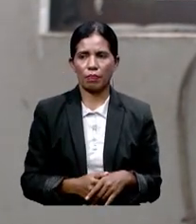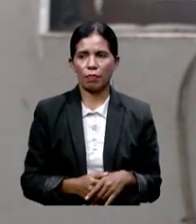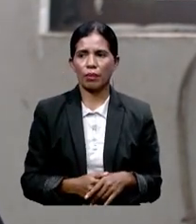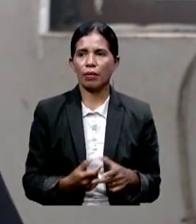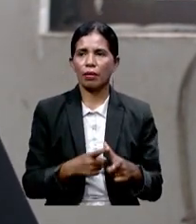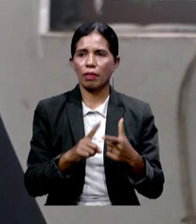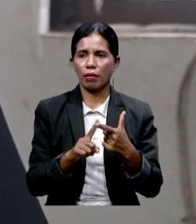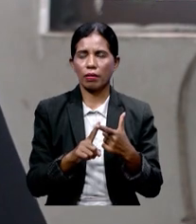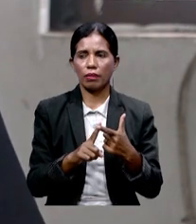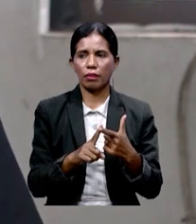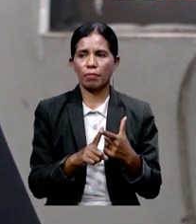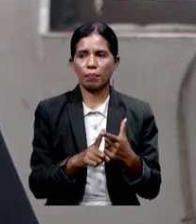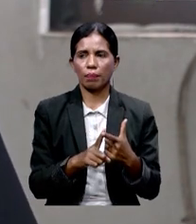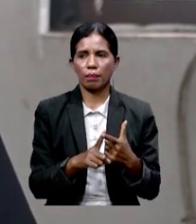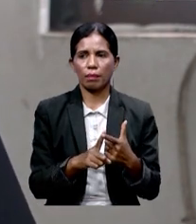Depois